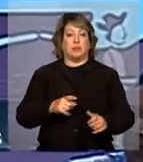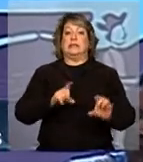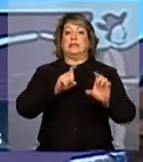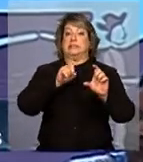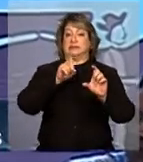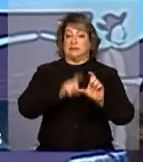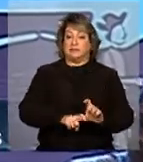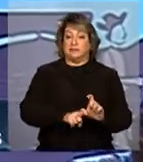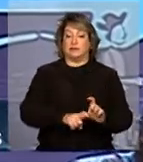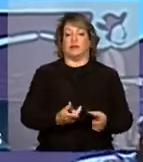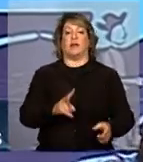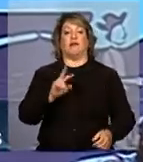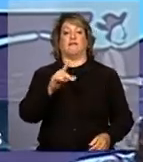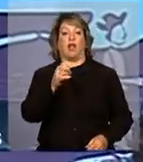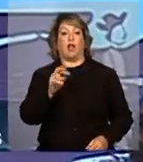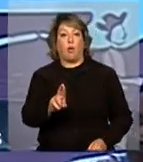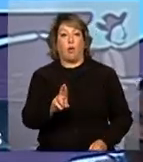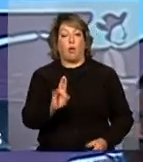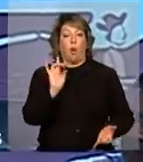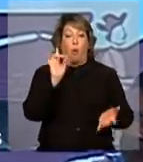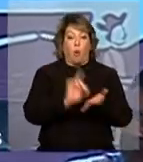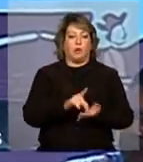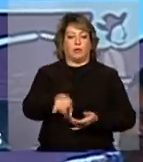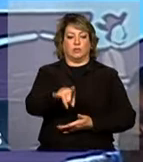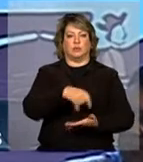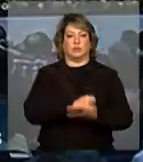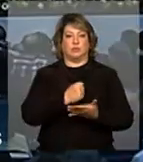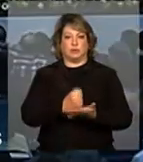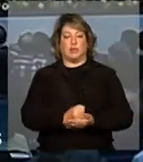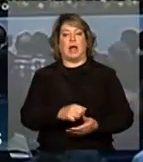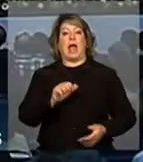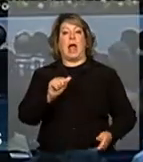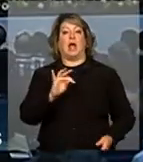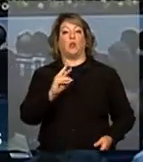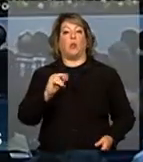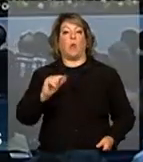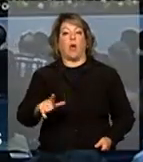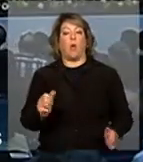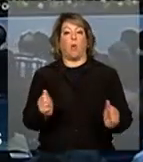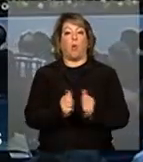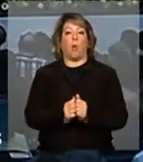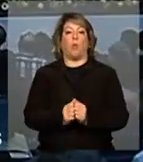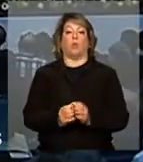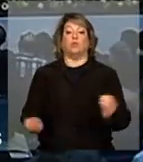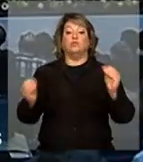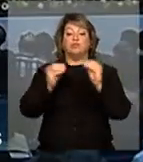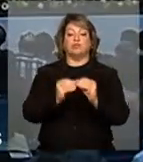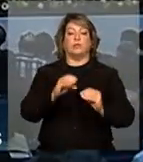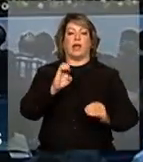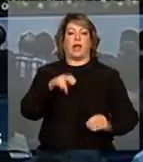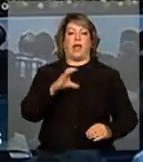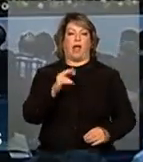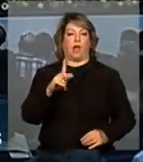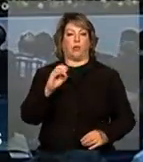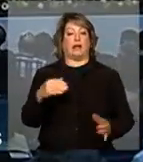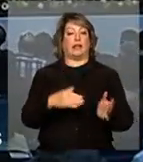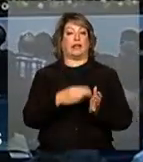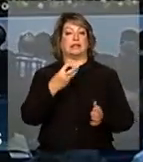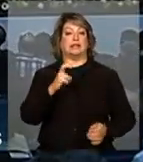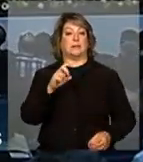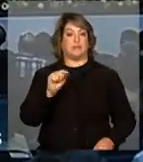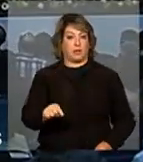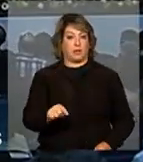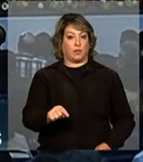dívidas, valor original contratado, atualizado com os encargos. Até 35 mil,